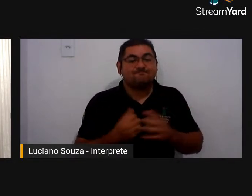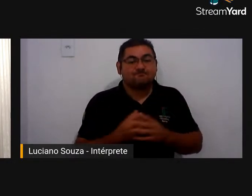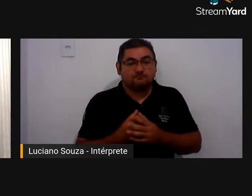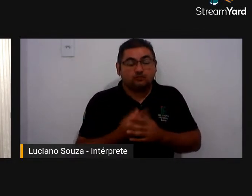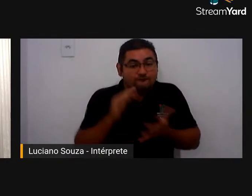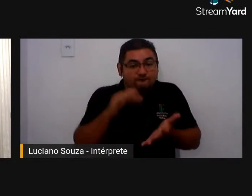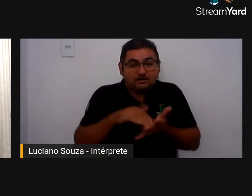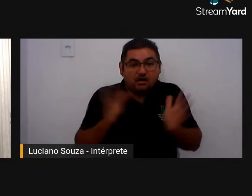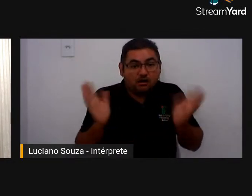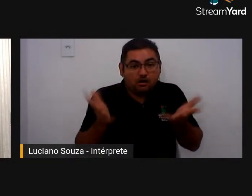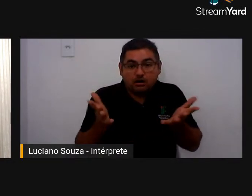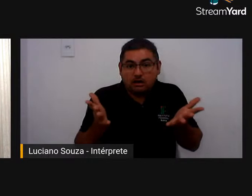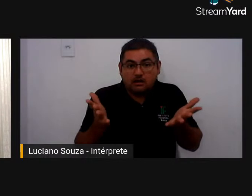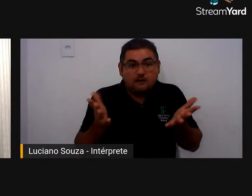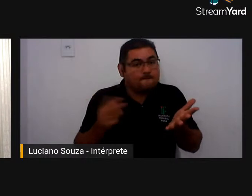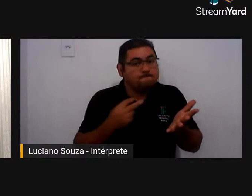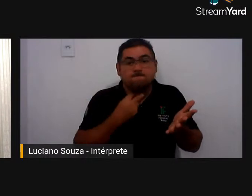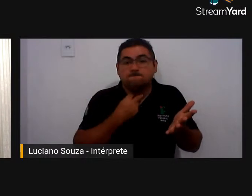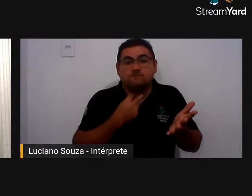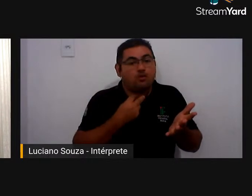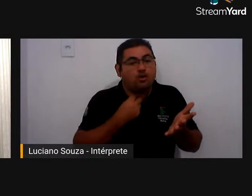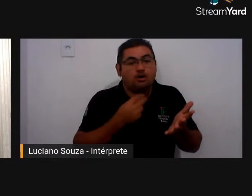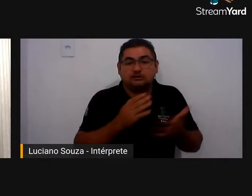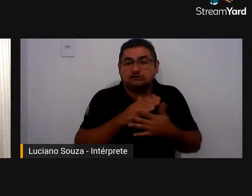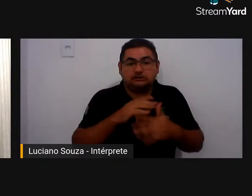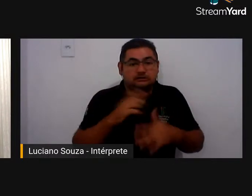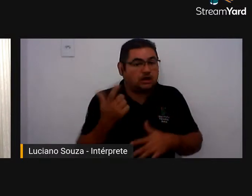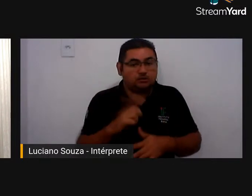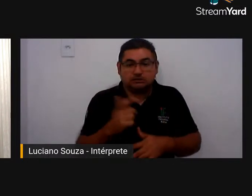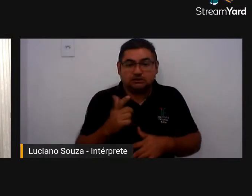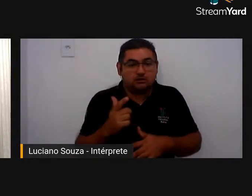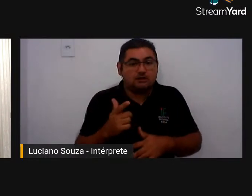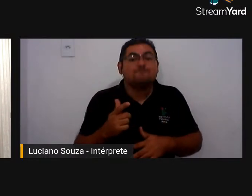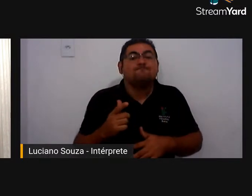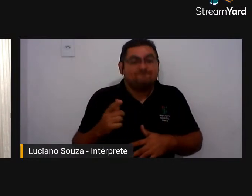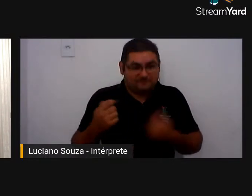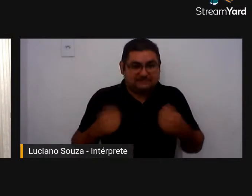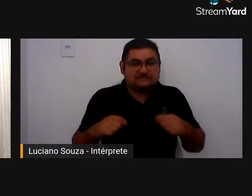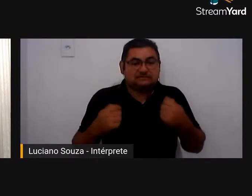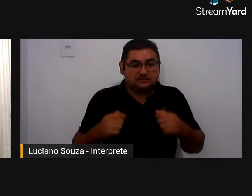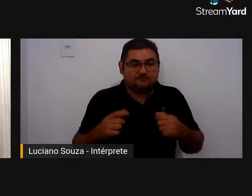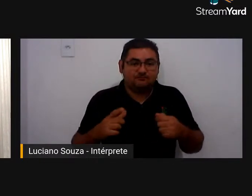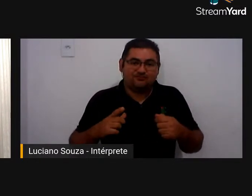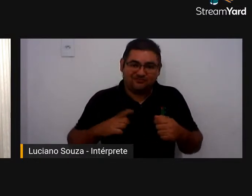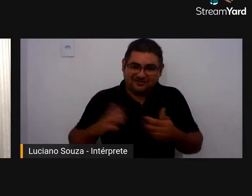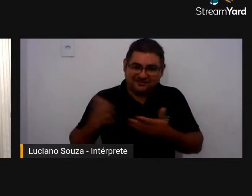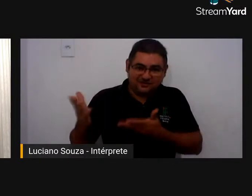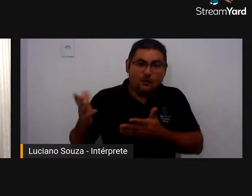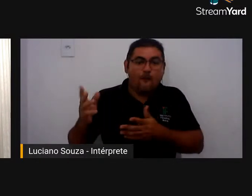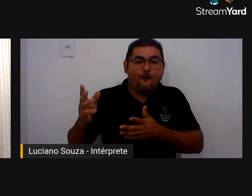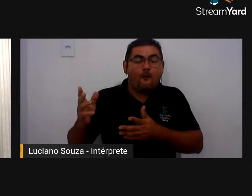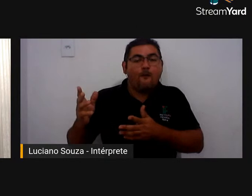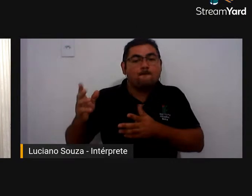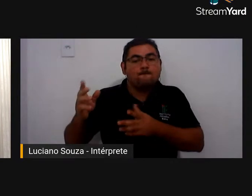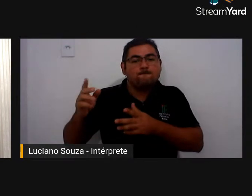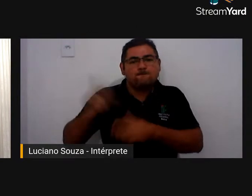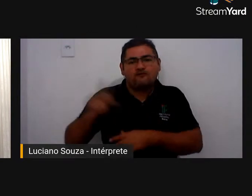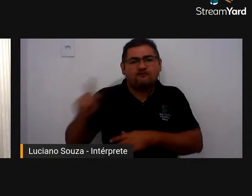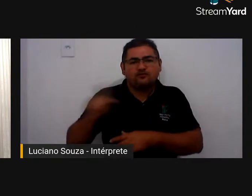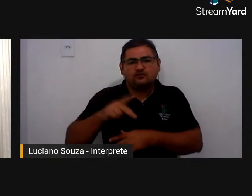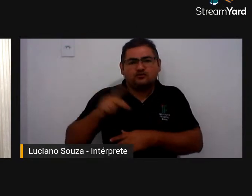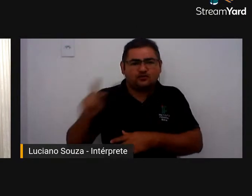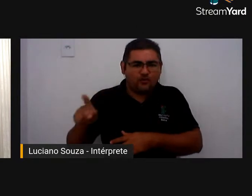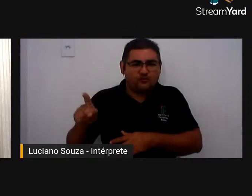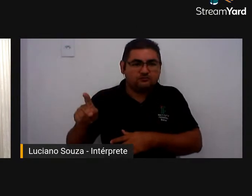como não podia e vamos é marca registrada em todos os Amantes do Risco tem um profissional com a banda